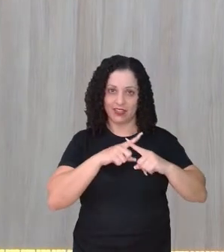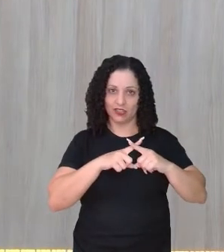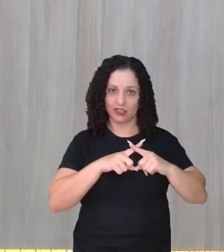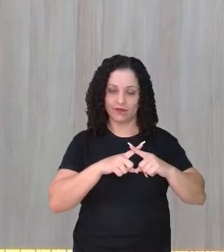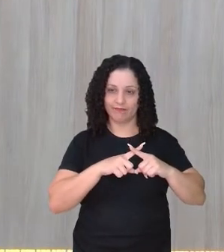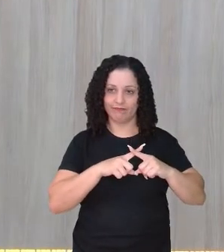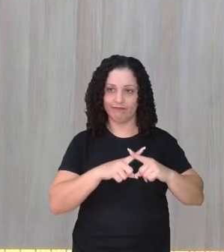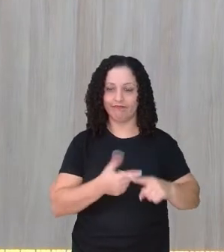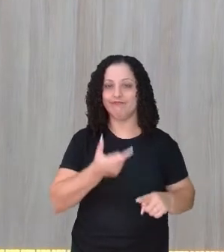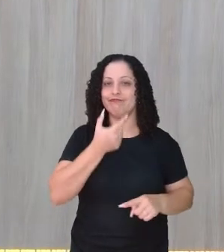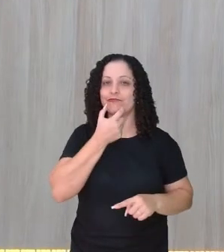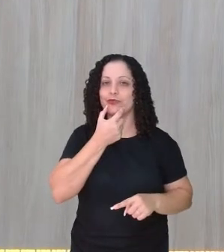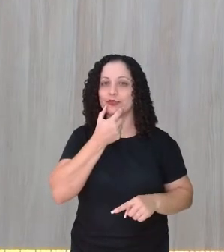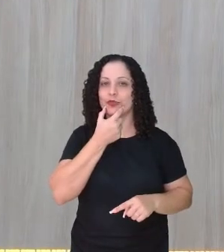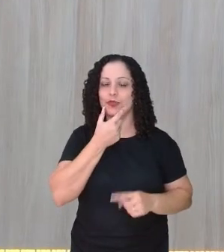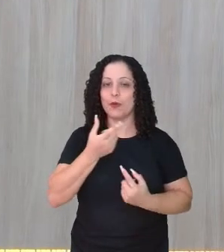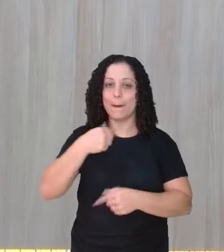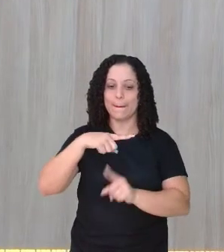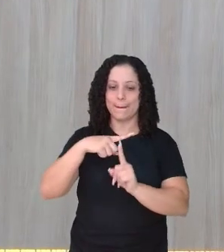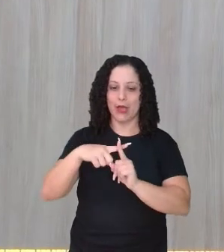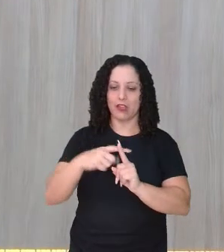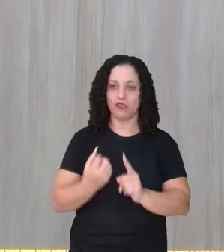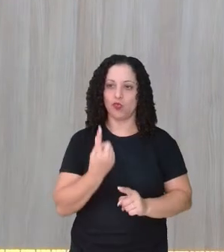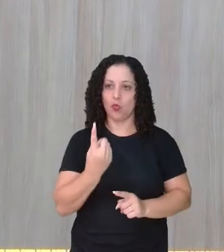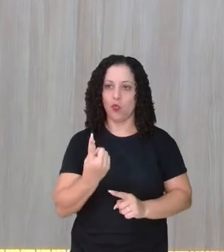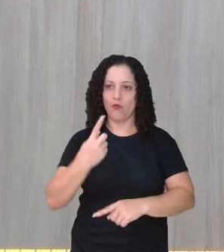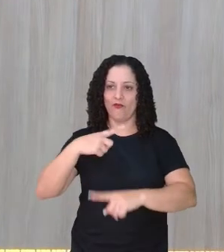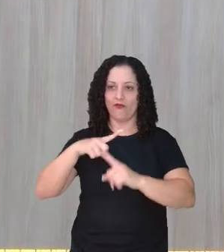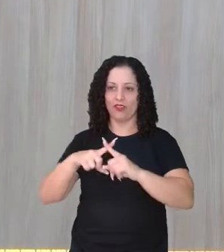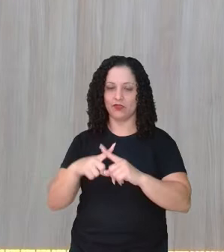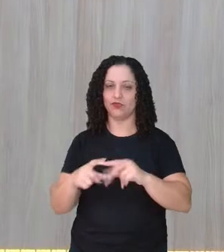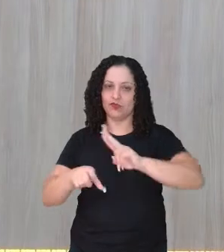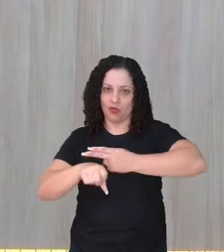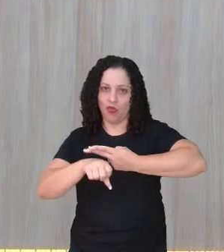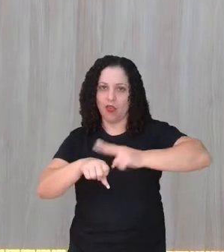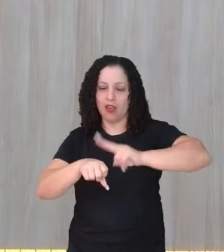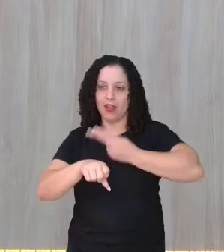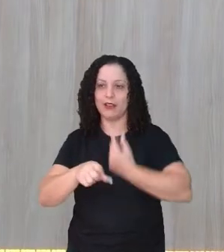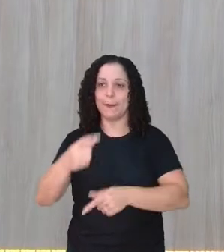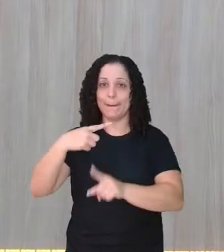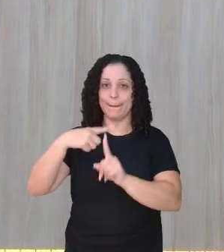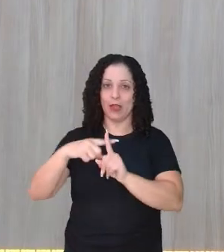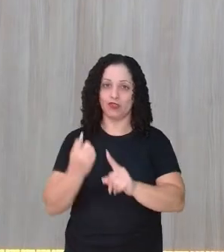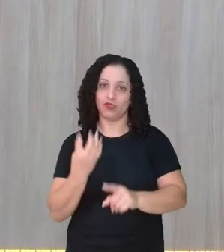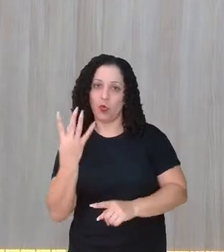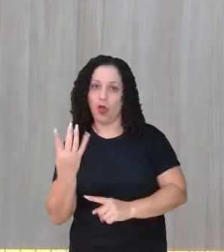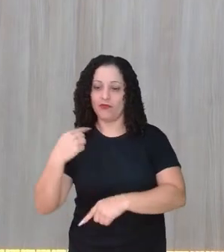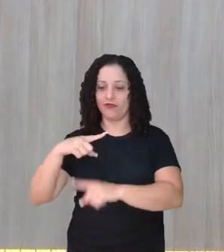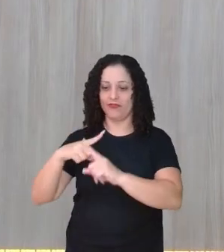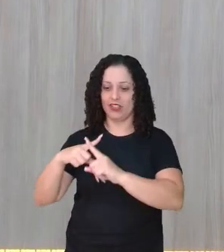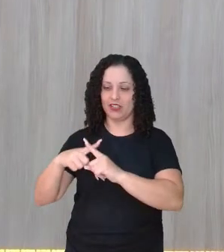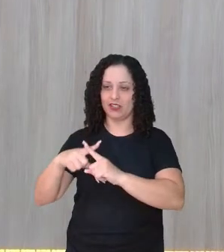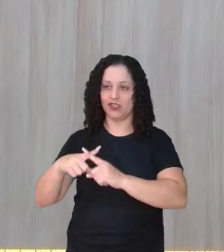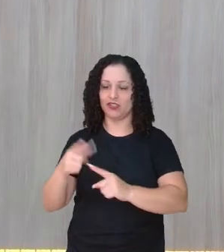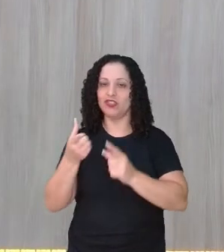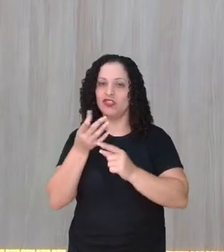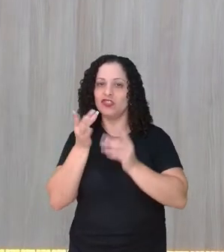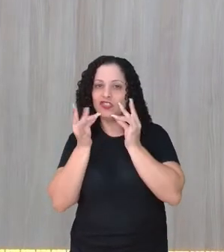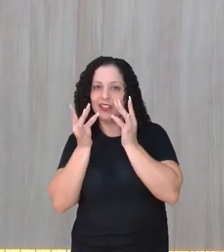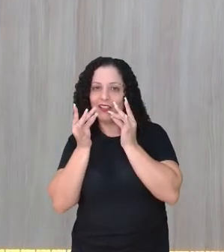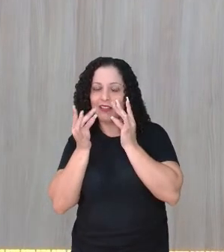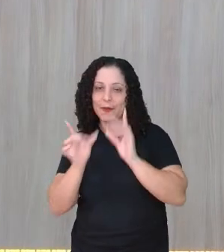biscoito, mais 1 vez o valor do chocolate, mais 4 vezes o valor do